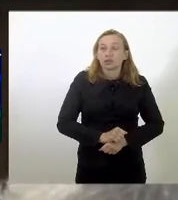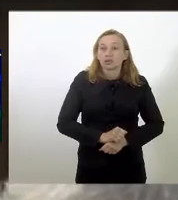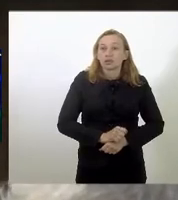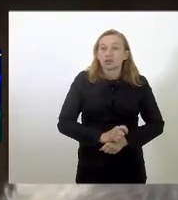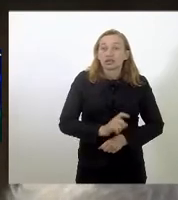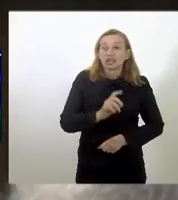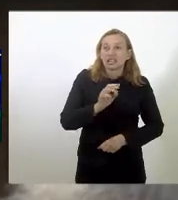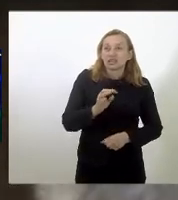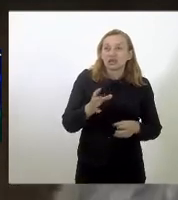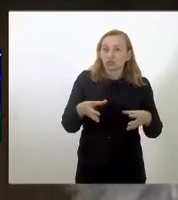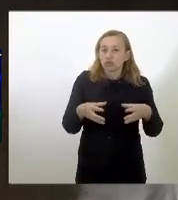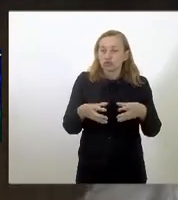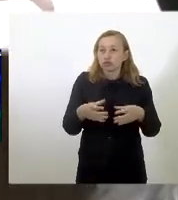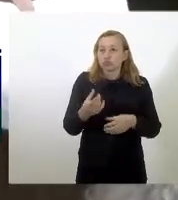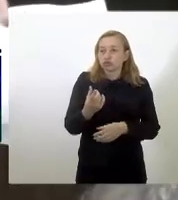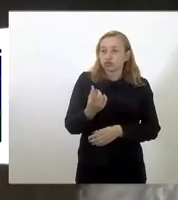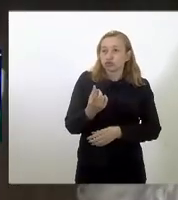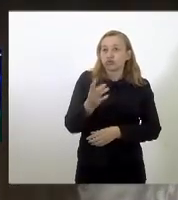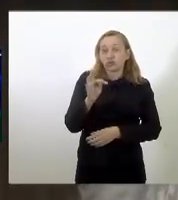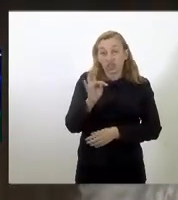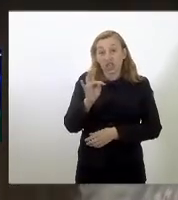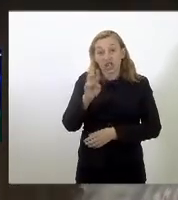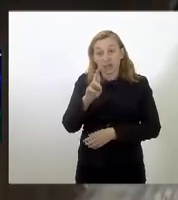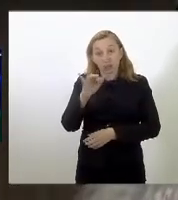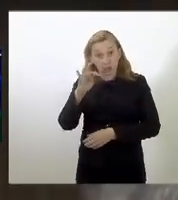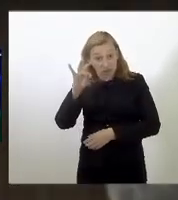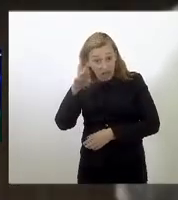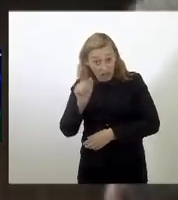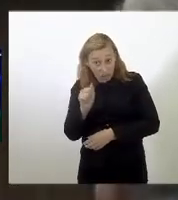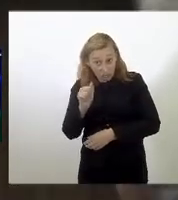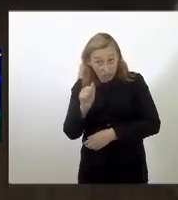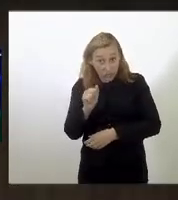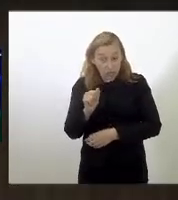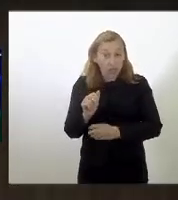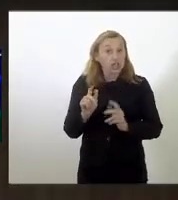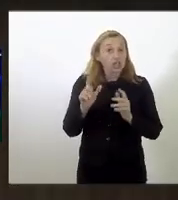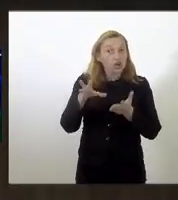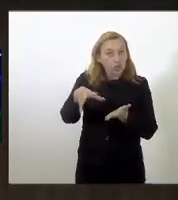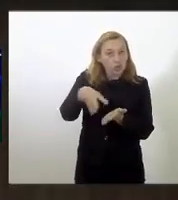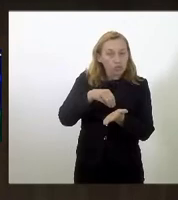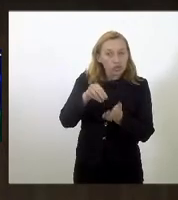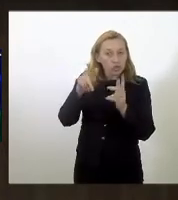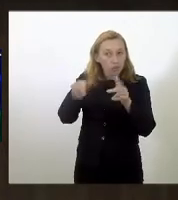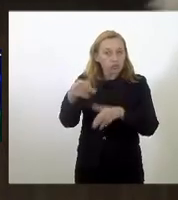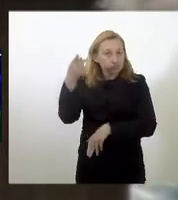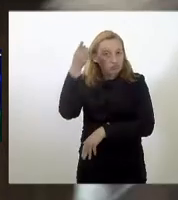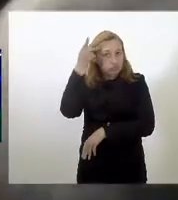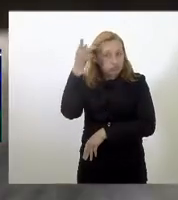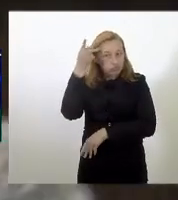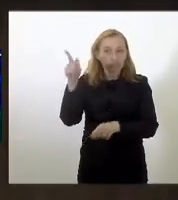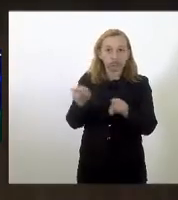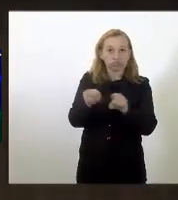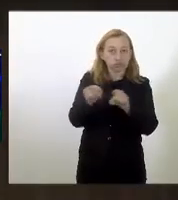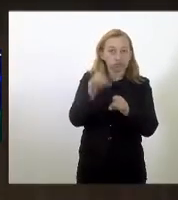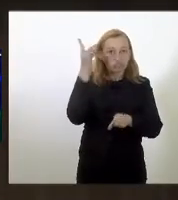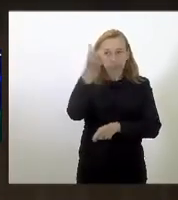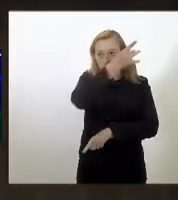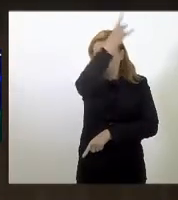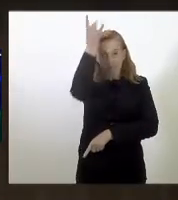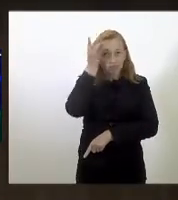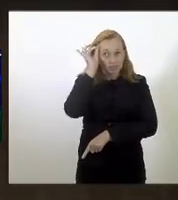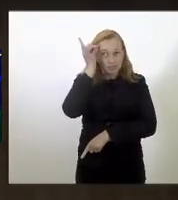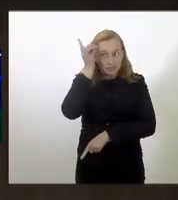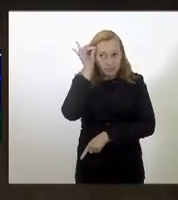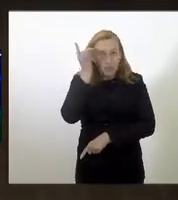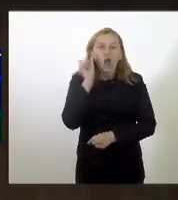que poderia ter sido e pode ter ser feita numa cola de São Paulo e do Espírito Santo. Esse tema